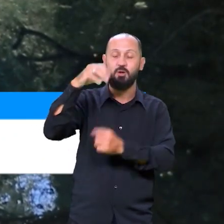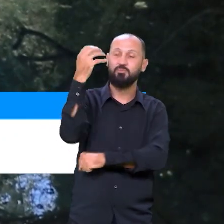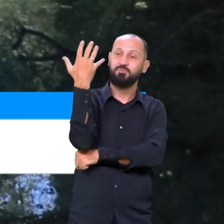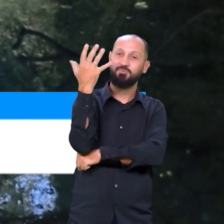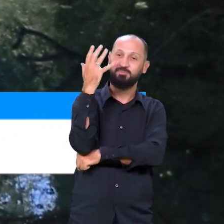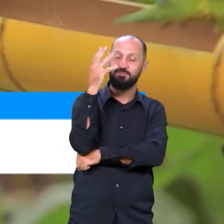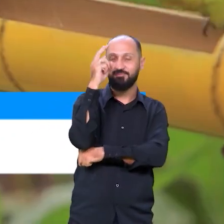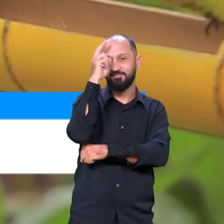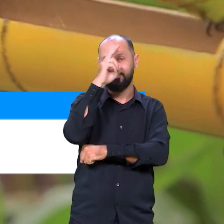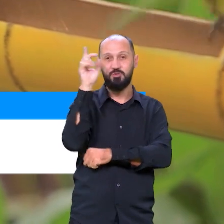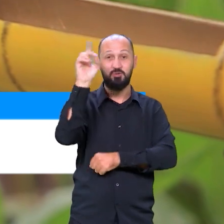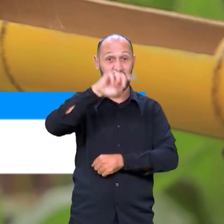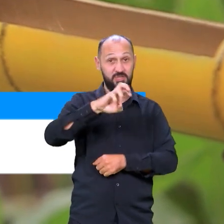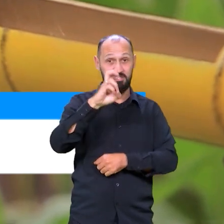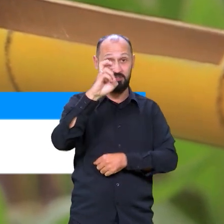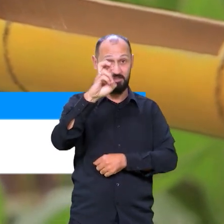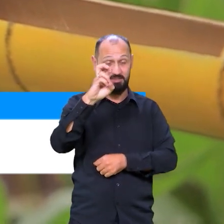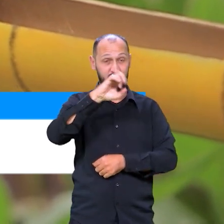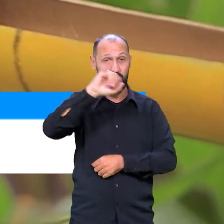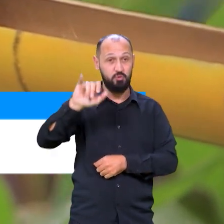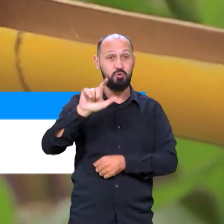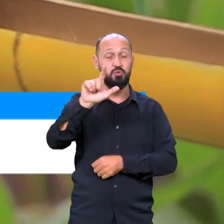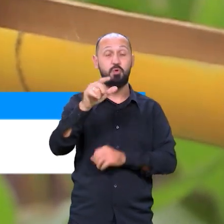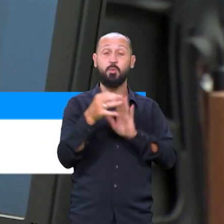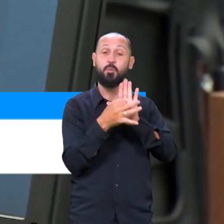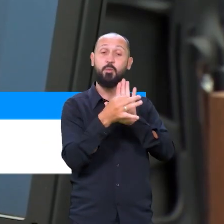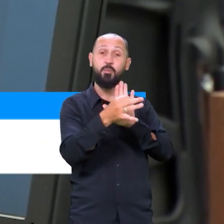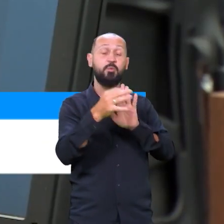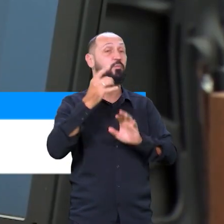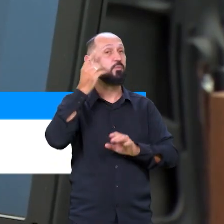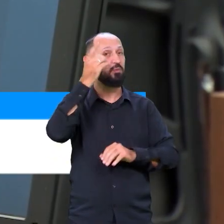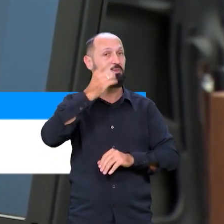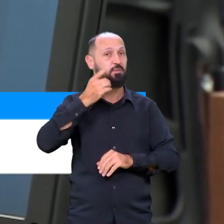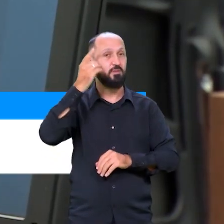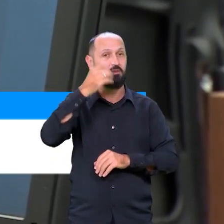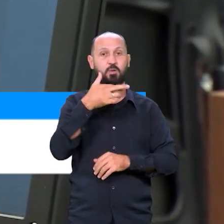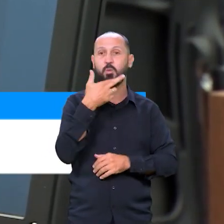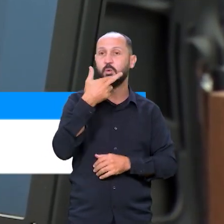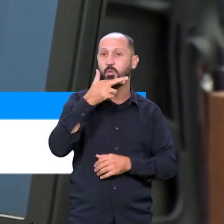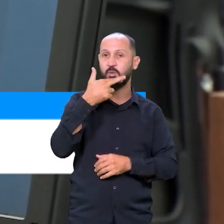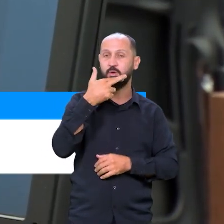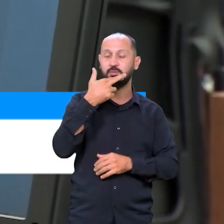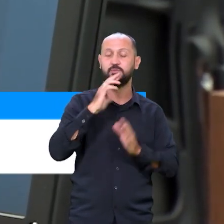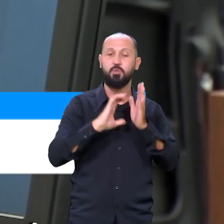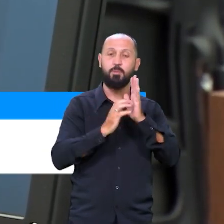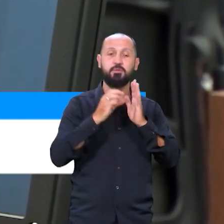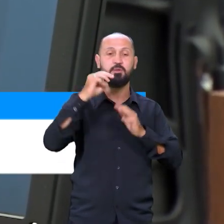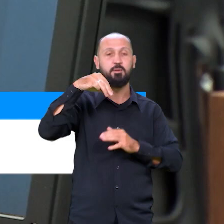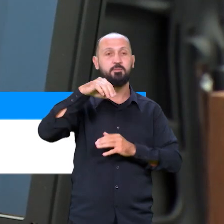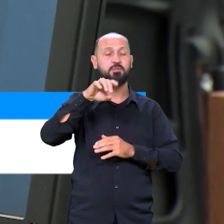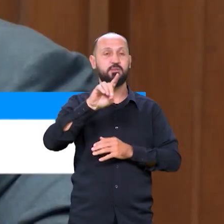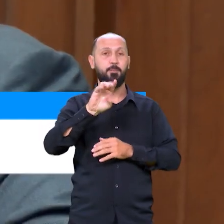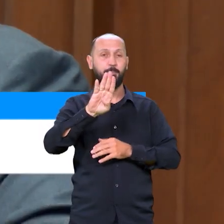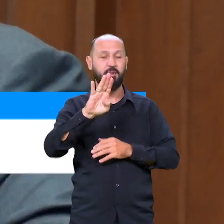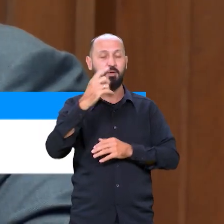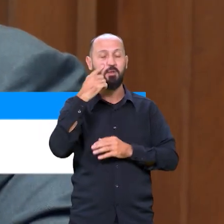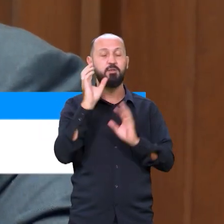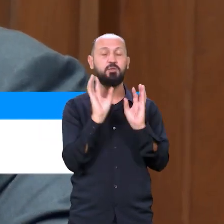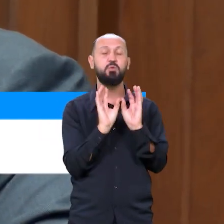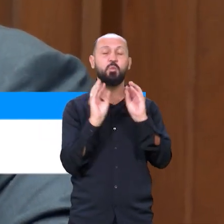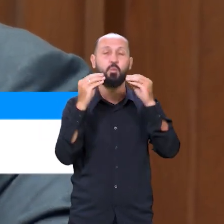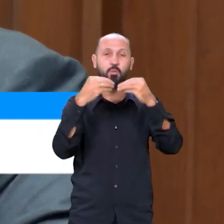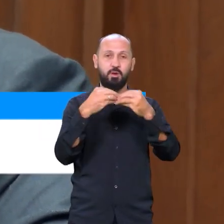do Meio Ambiente, comemorado em 5 de junho, por proposição do deputado Renato Câmara, do MDB, o